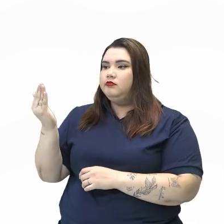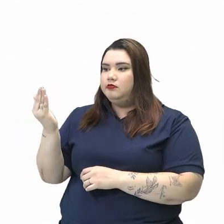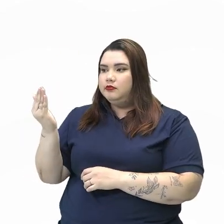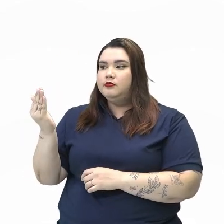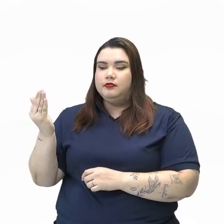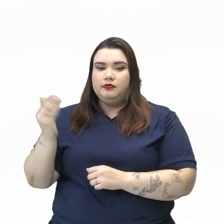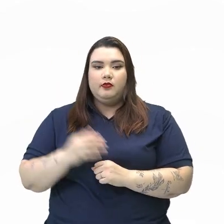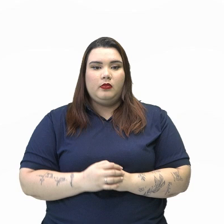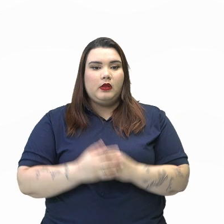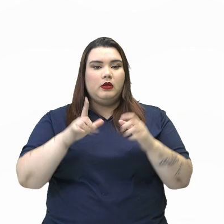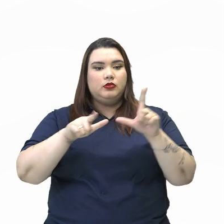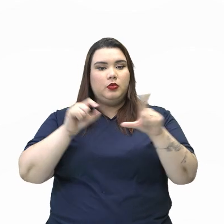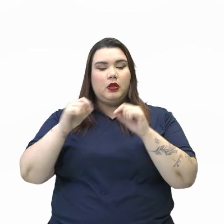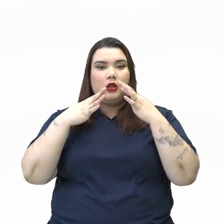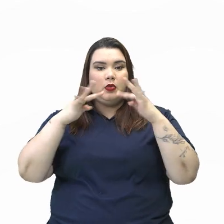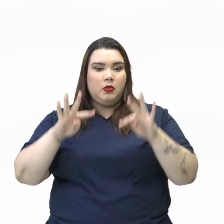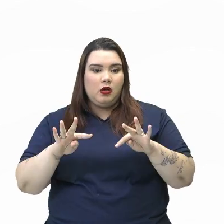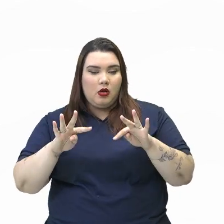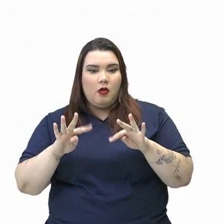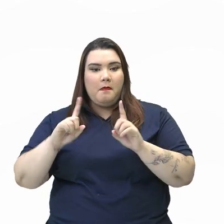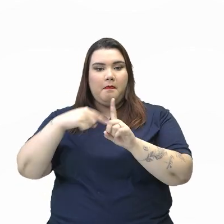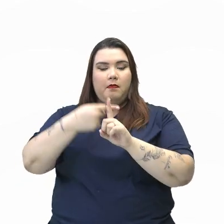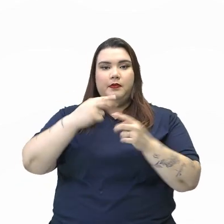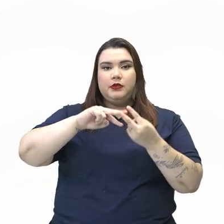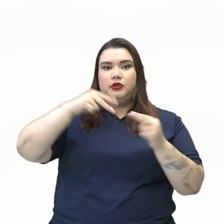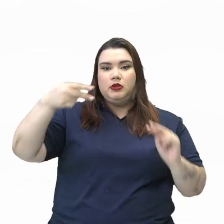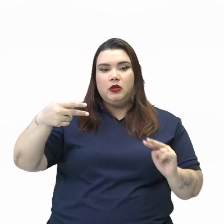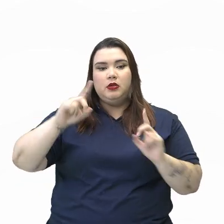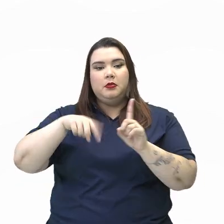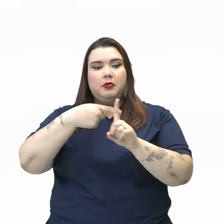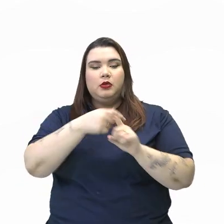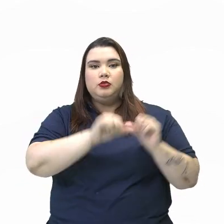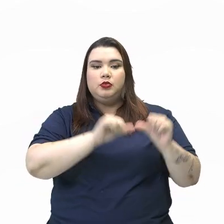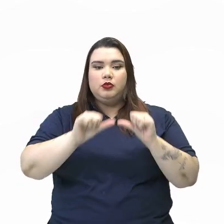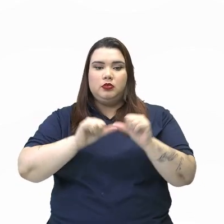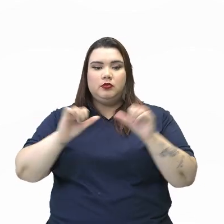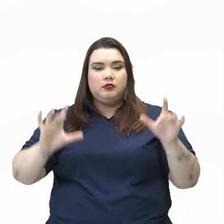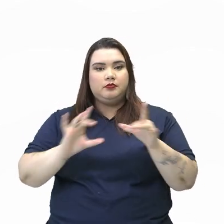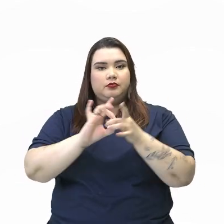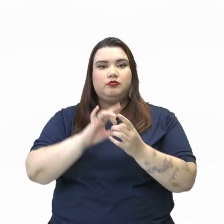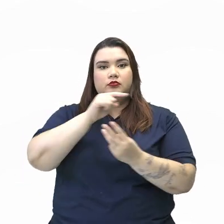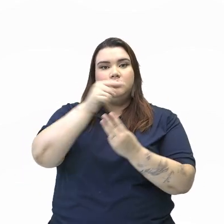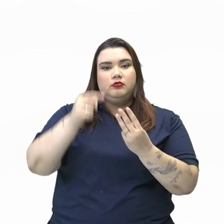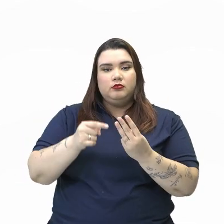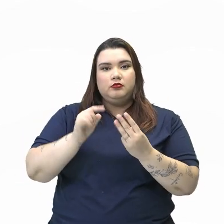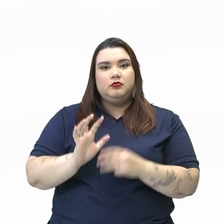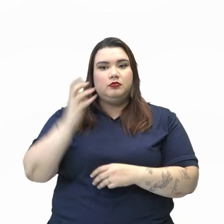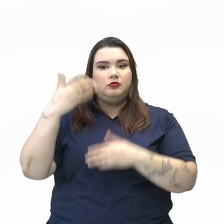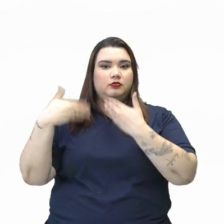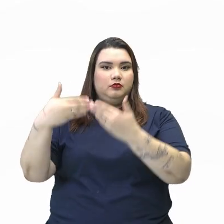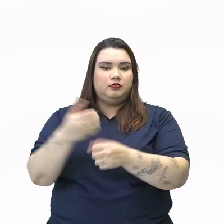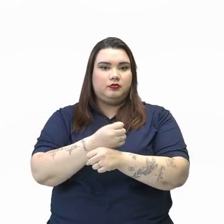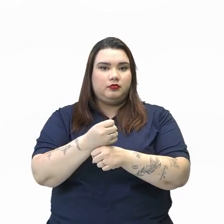seleção natural de Charles Darwin, né, da genética proposta por Mendel, e as mutações que acontecem aí ao longo do tempo.